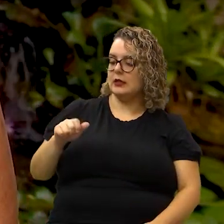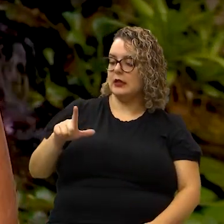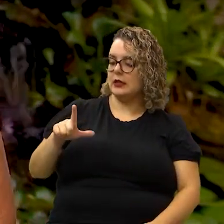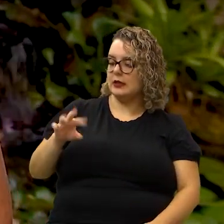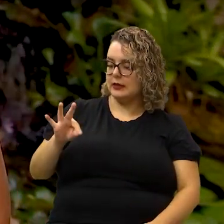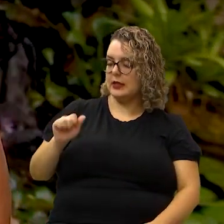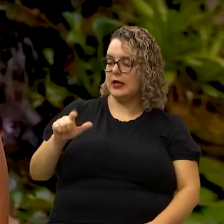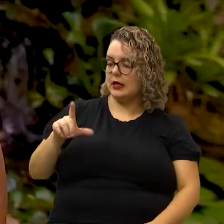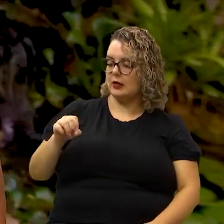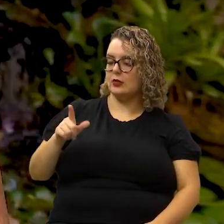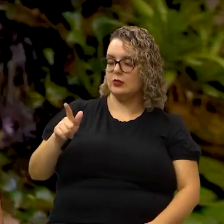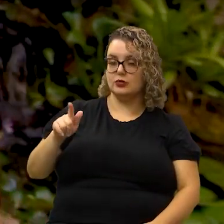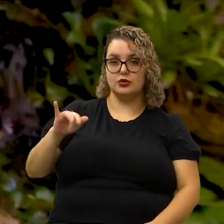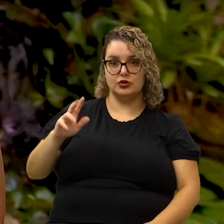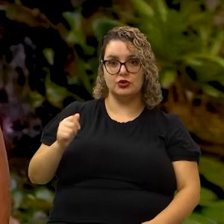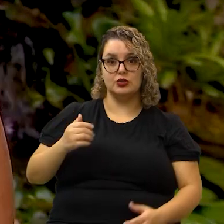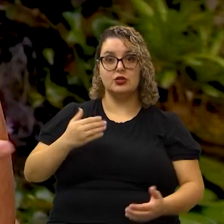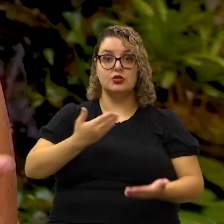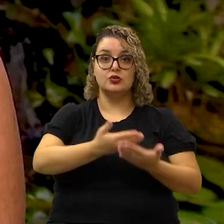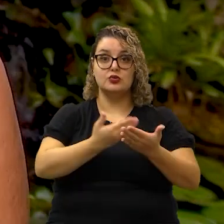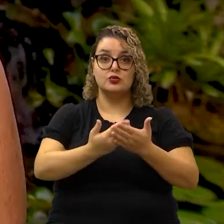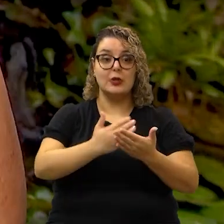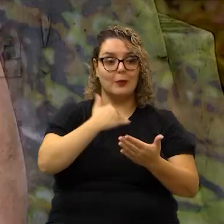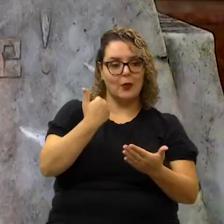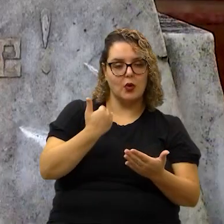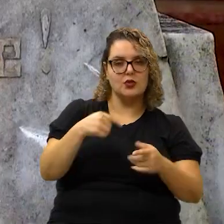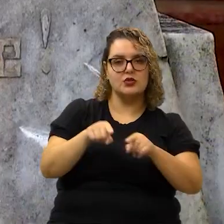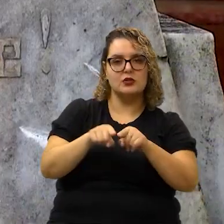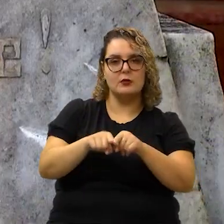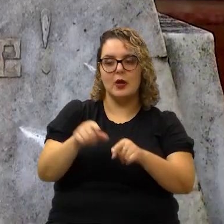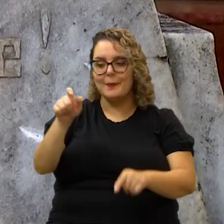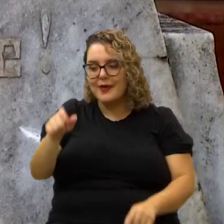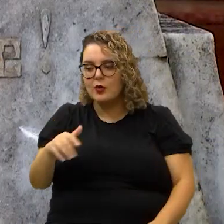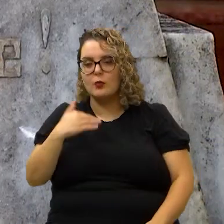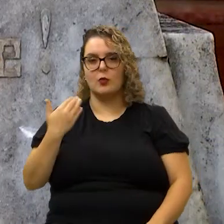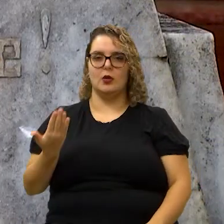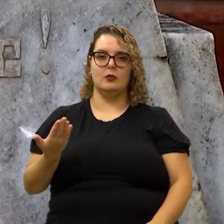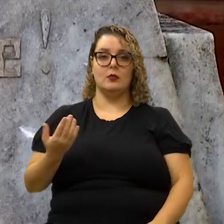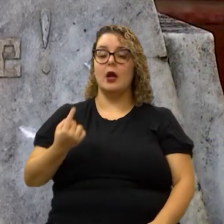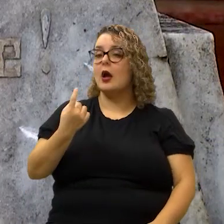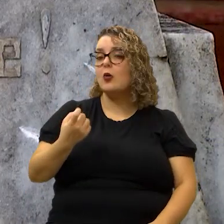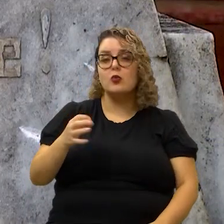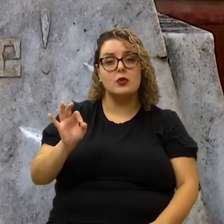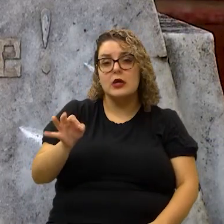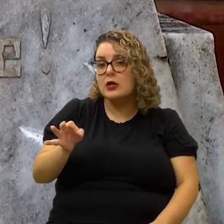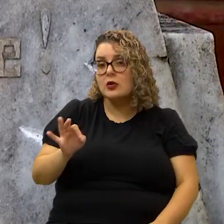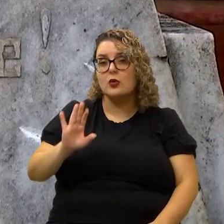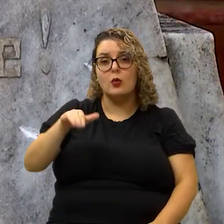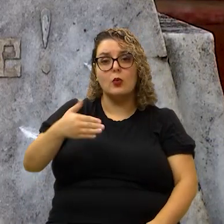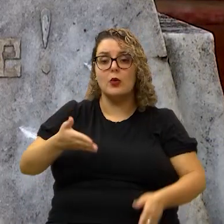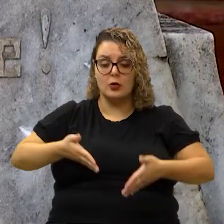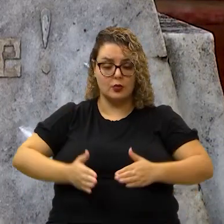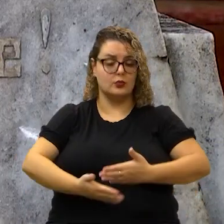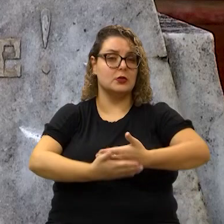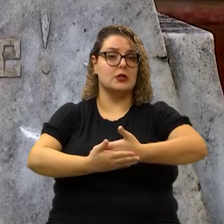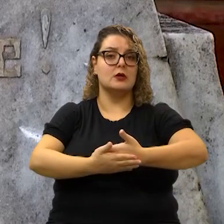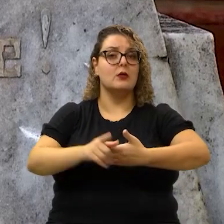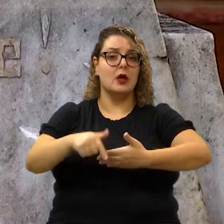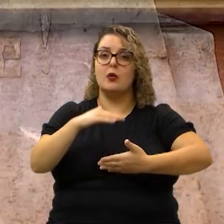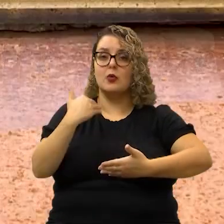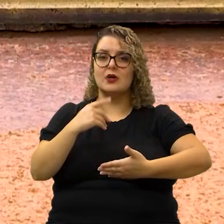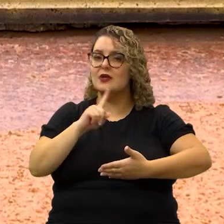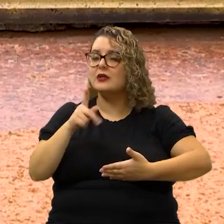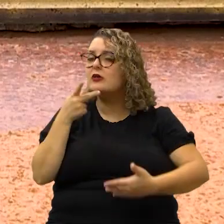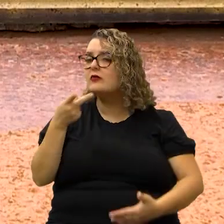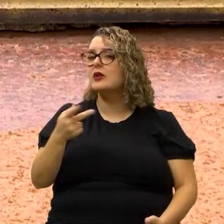em tanatologia, que estuda a morte e o morrer. Por que não falar de morte, né? Se é a única certeza que a gente tem desde o dia que a gente